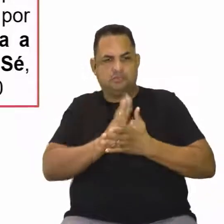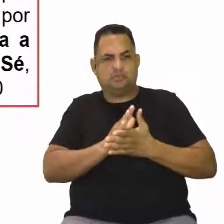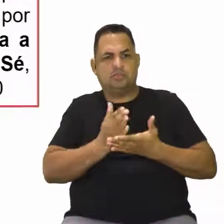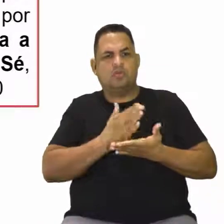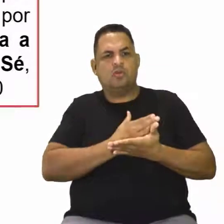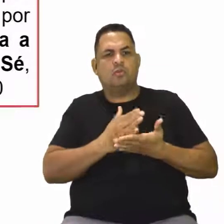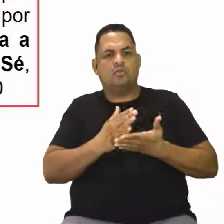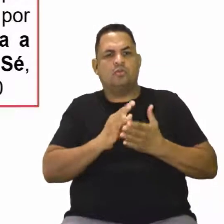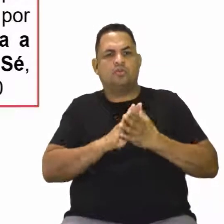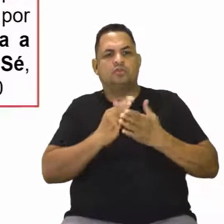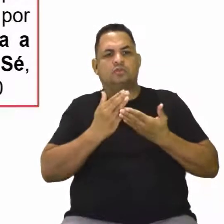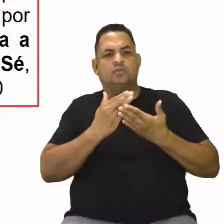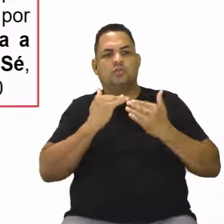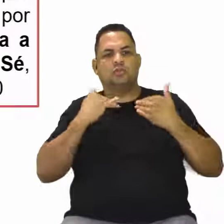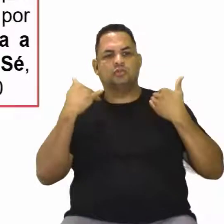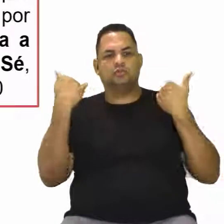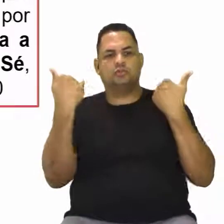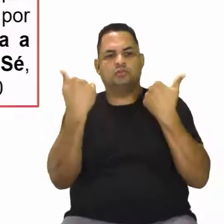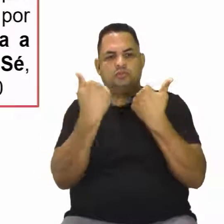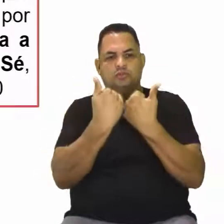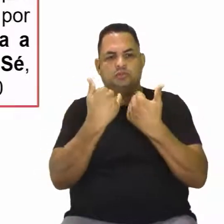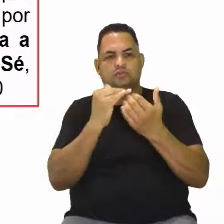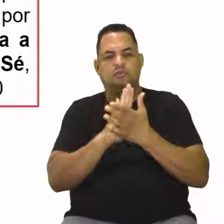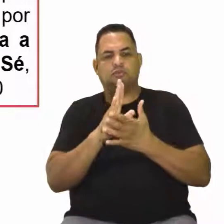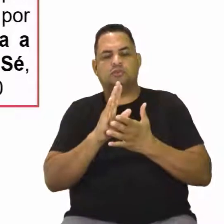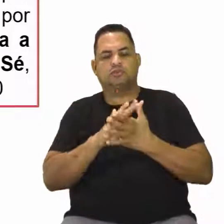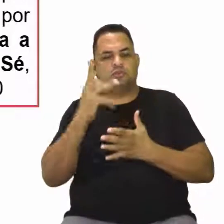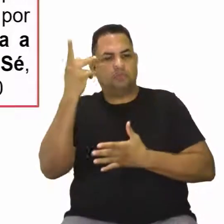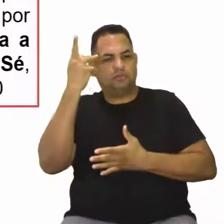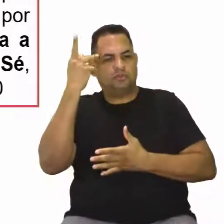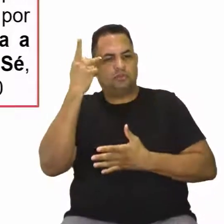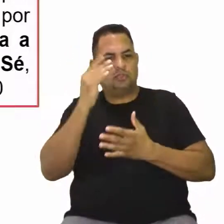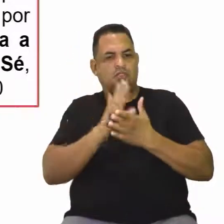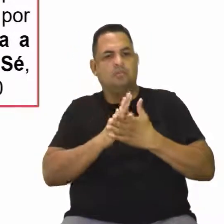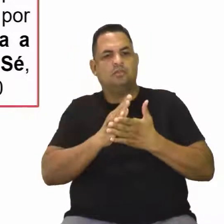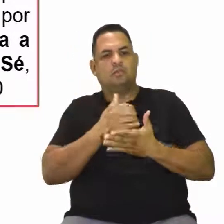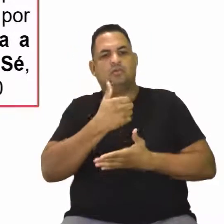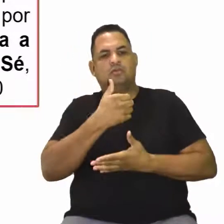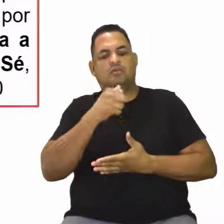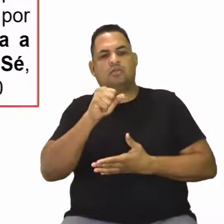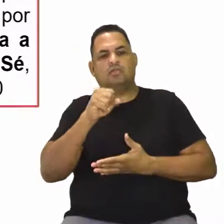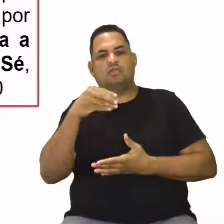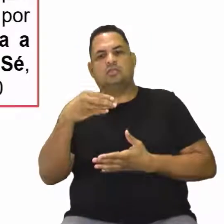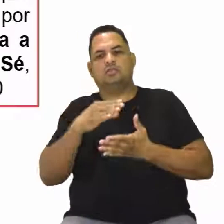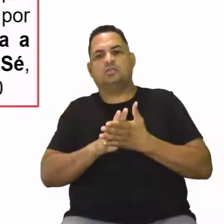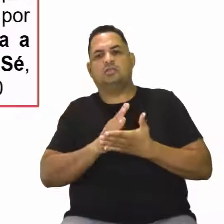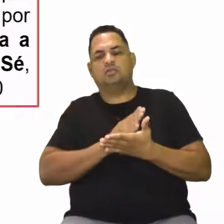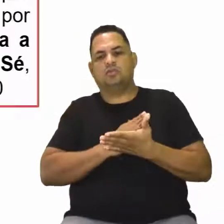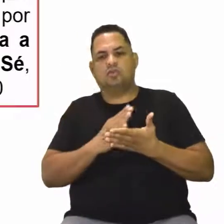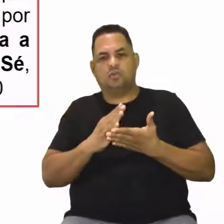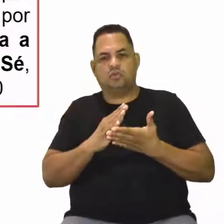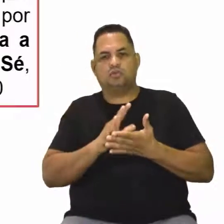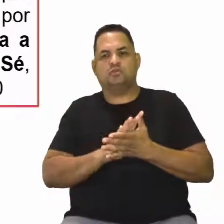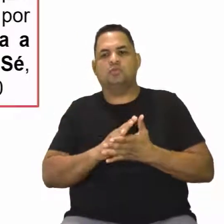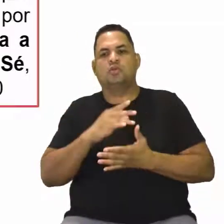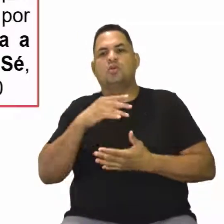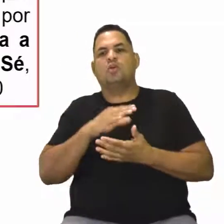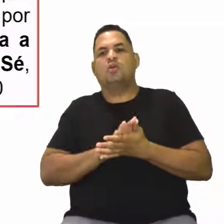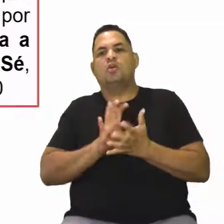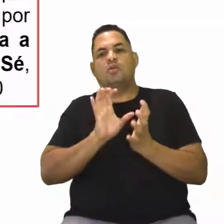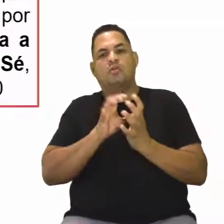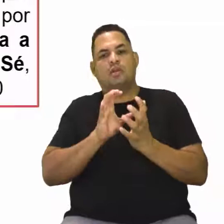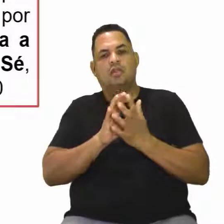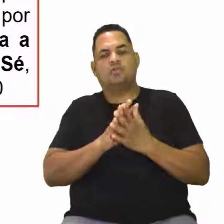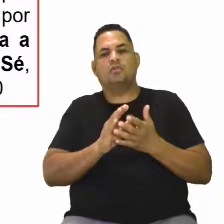estádio Pacaembu, em São Paulo, isso em 83. Continua em Olinda, em Pernambuco, Curitiba